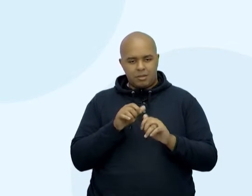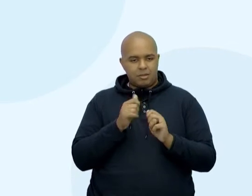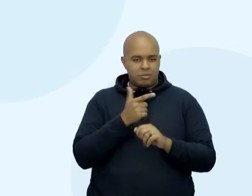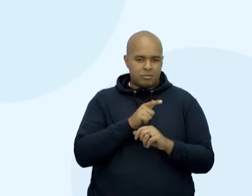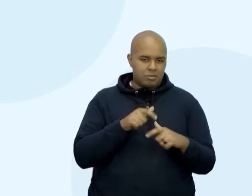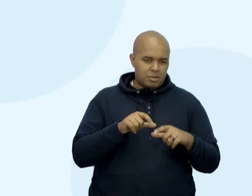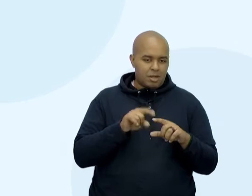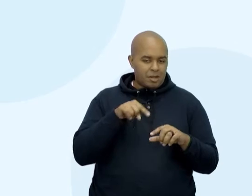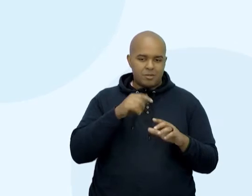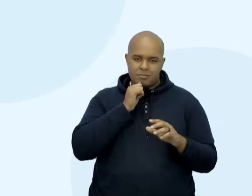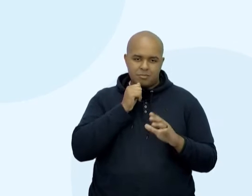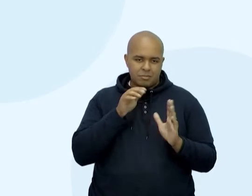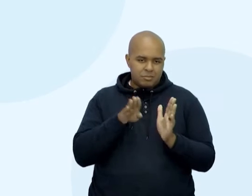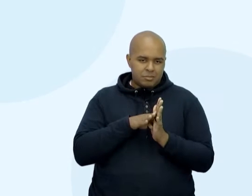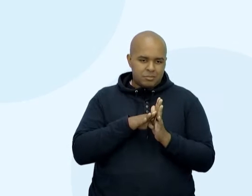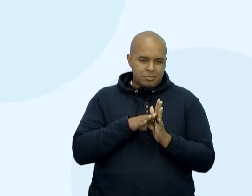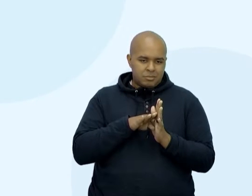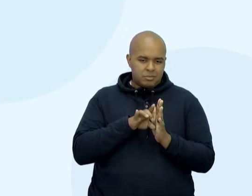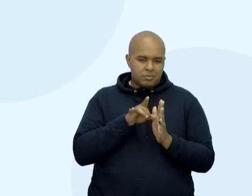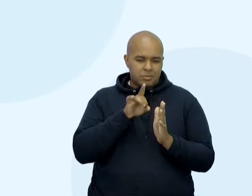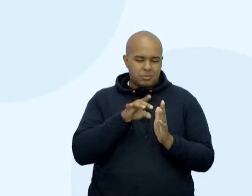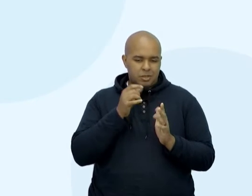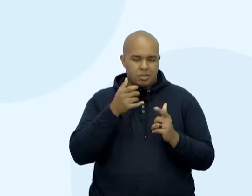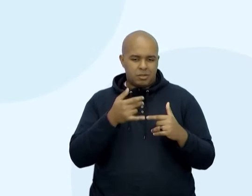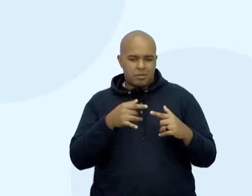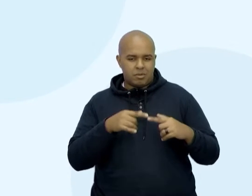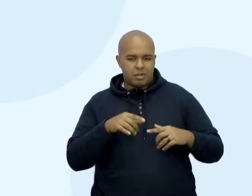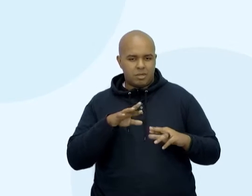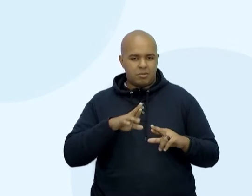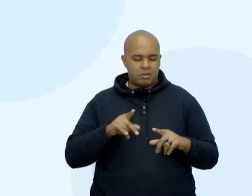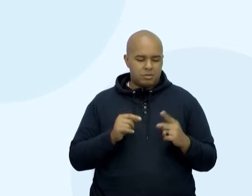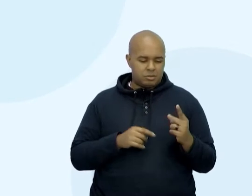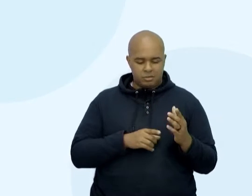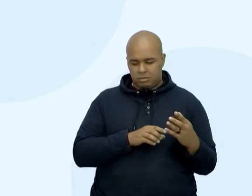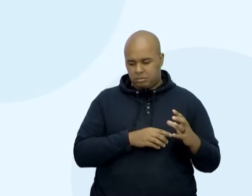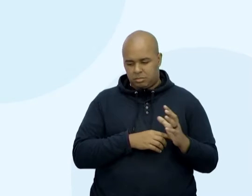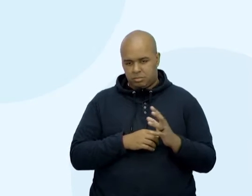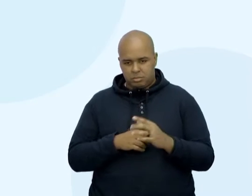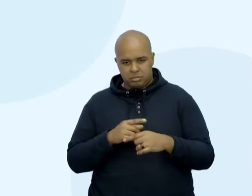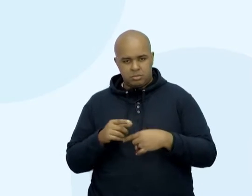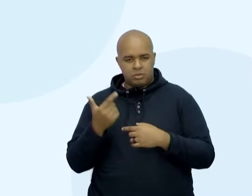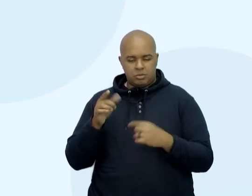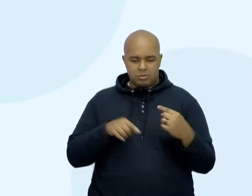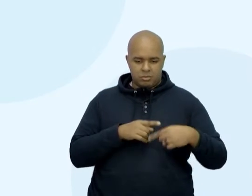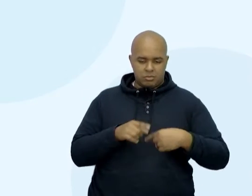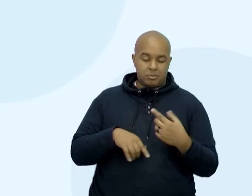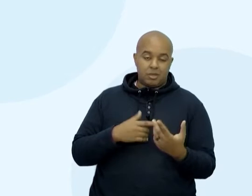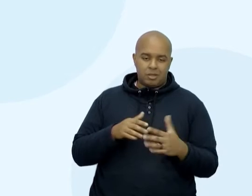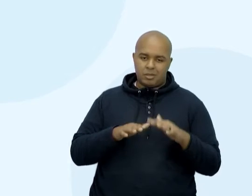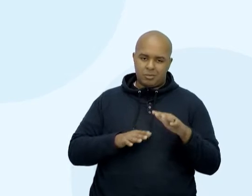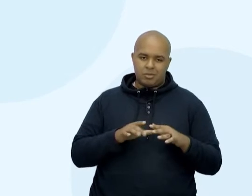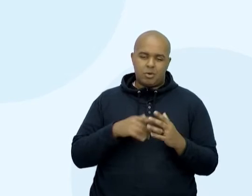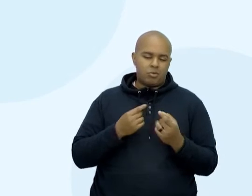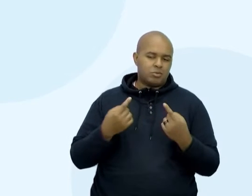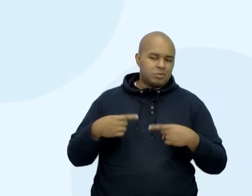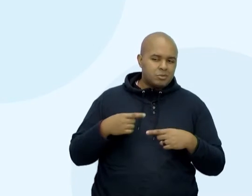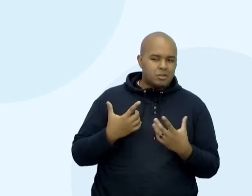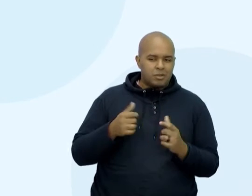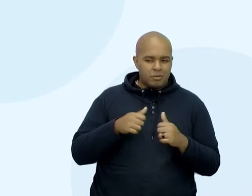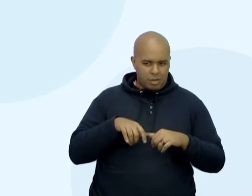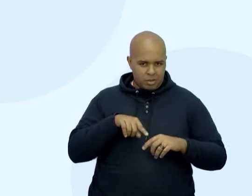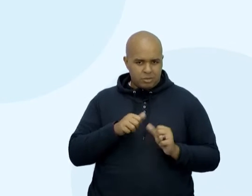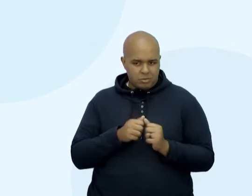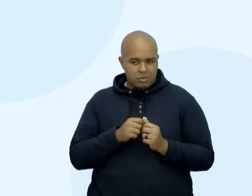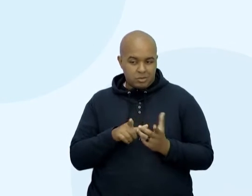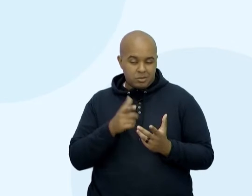chegou ainda, né? Não, eu só falei sobre a diferença entre deslizar e rotacionar. Aí depende do seu desafio. Você quer ficar aqui